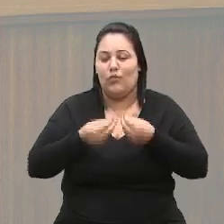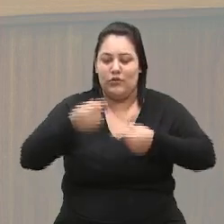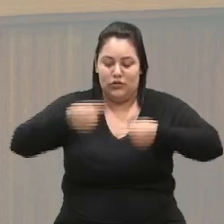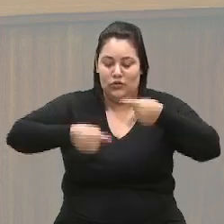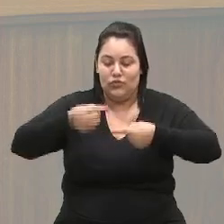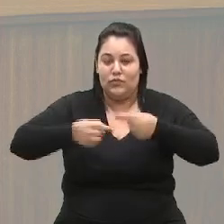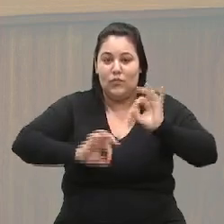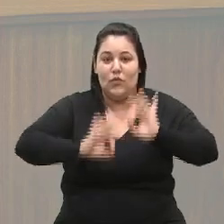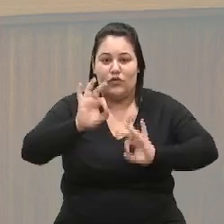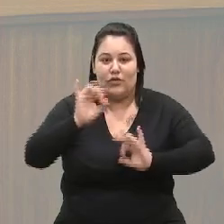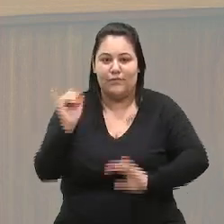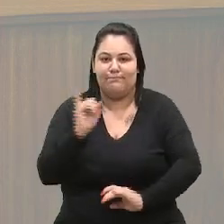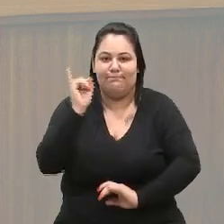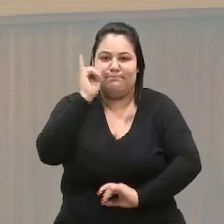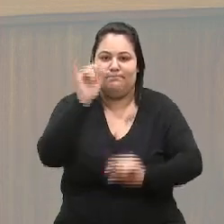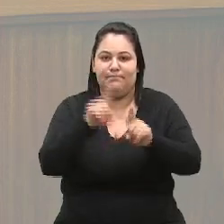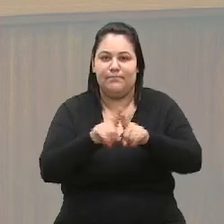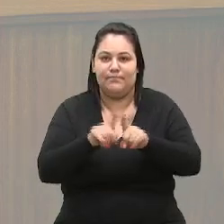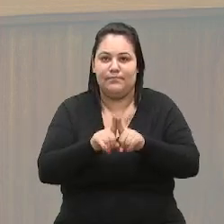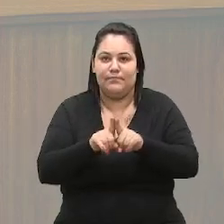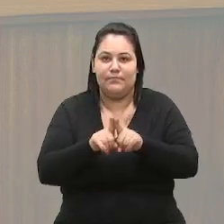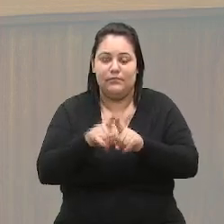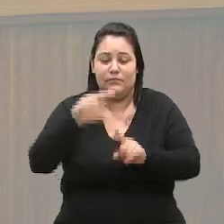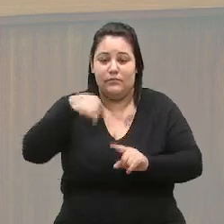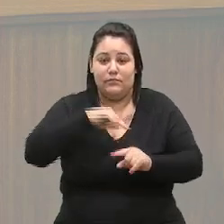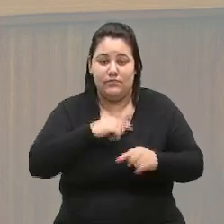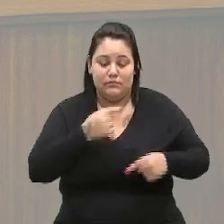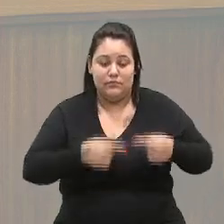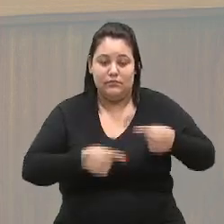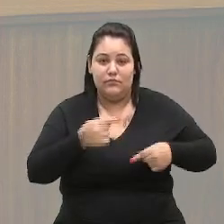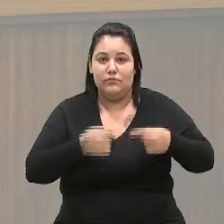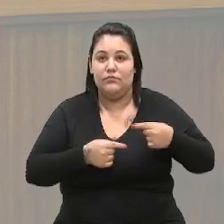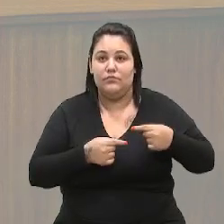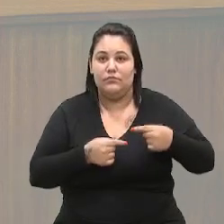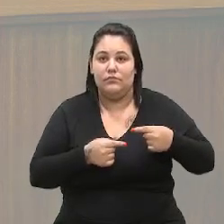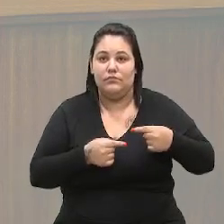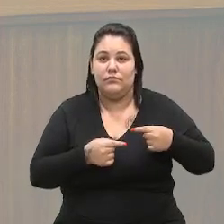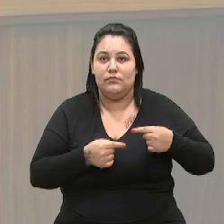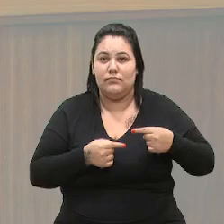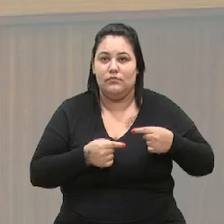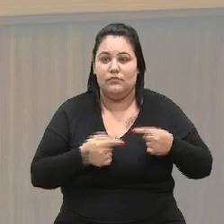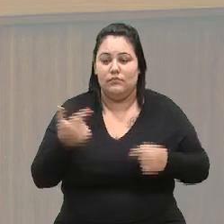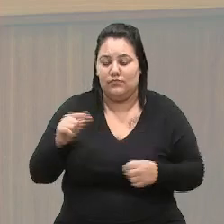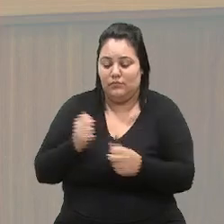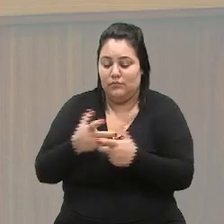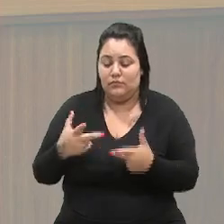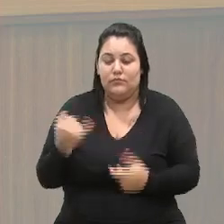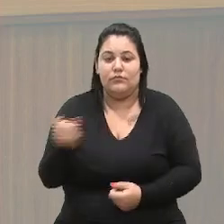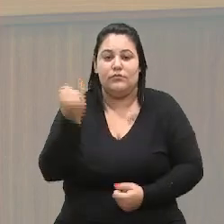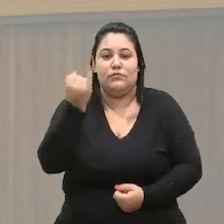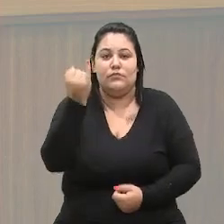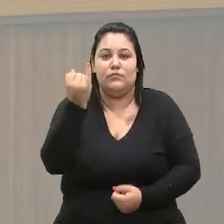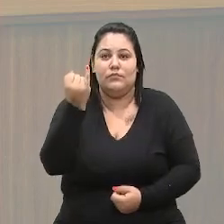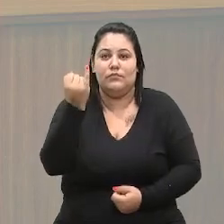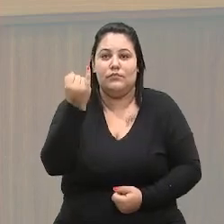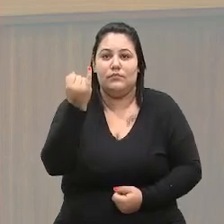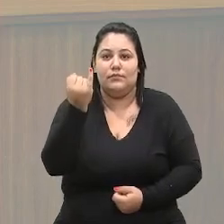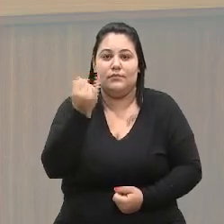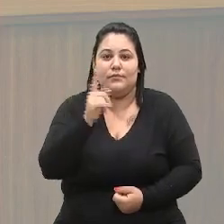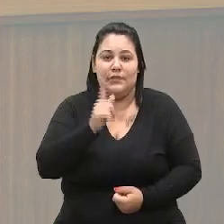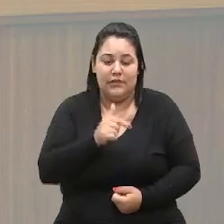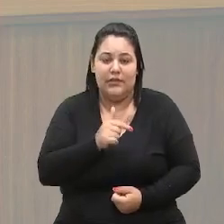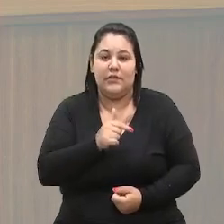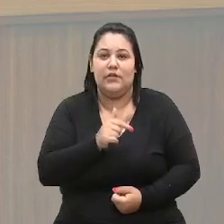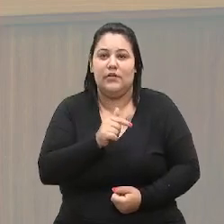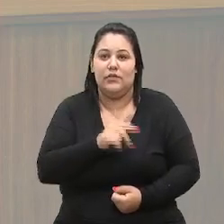projetos importantes e aqui a gente está discutindo mais uma coisa extremamente importante, que é a